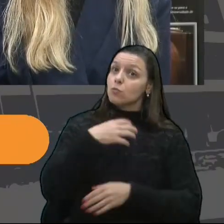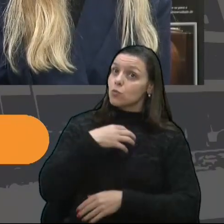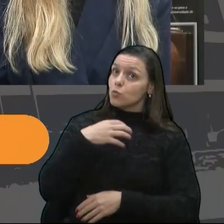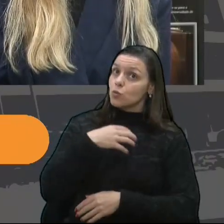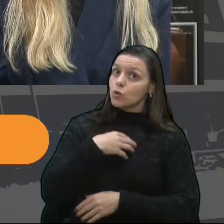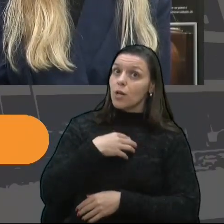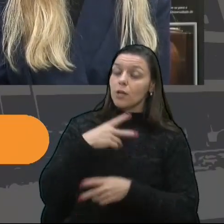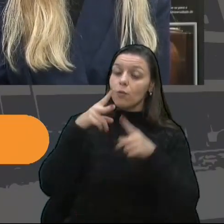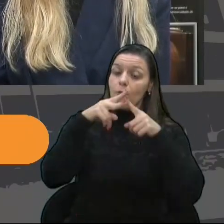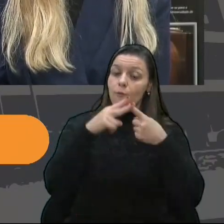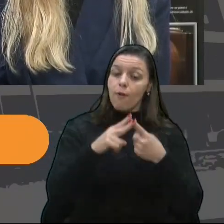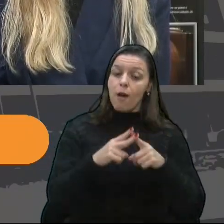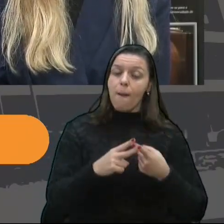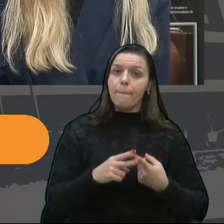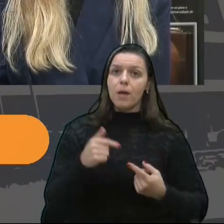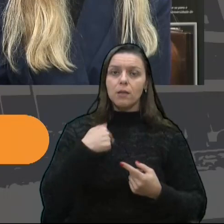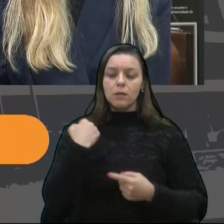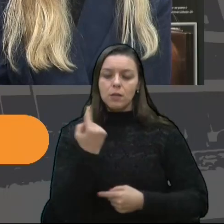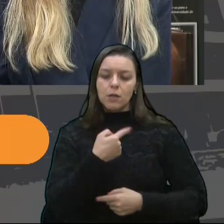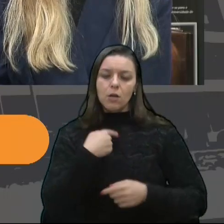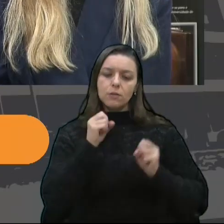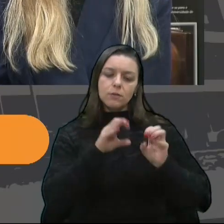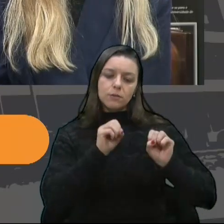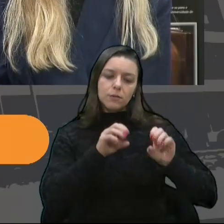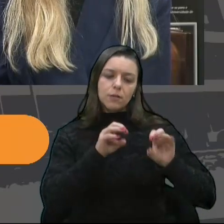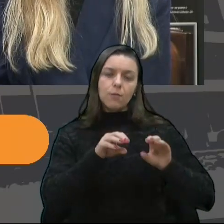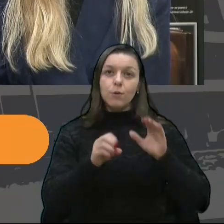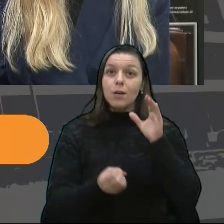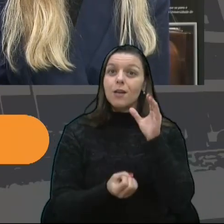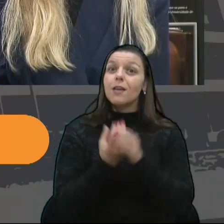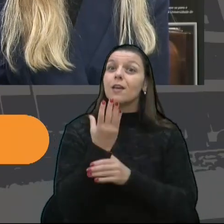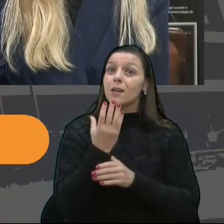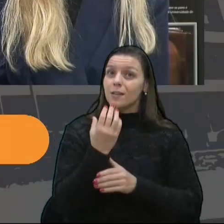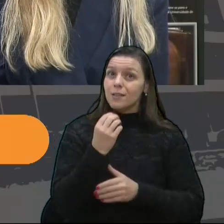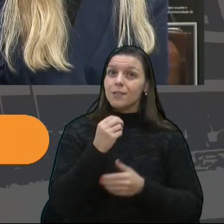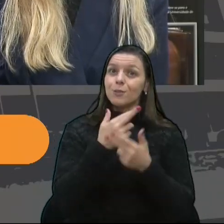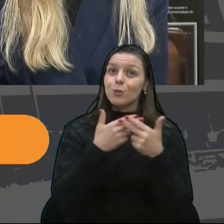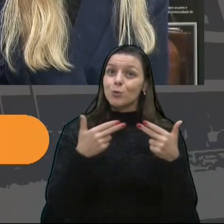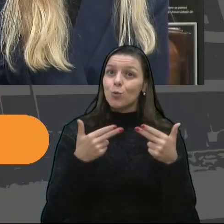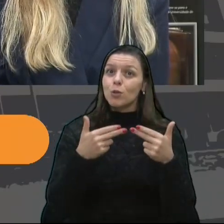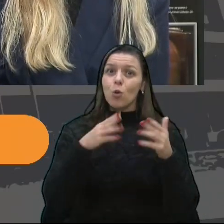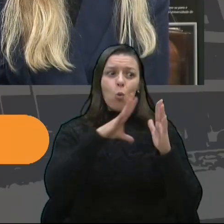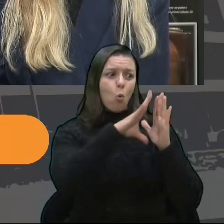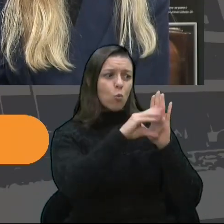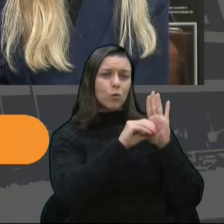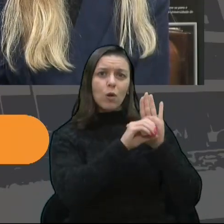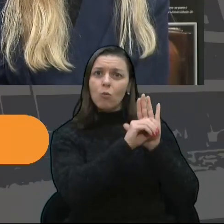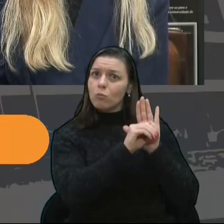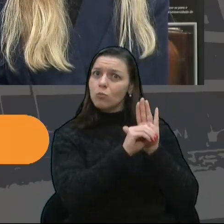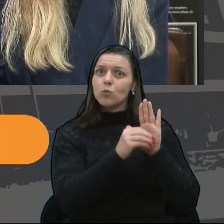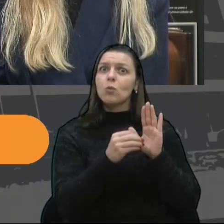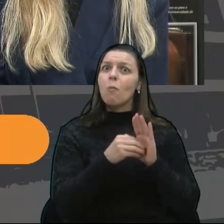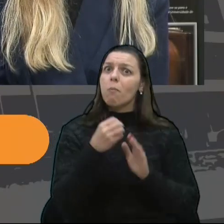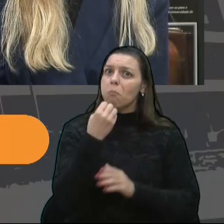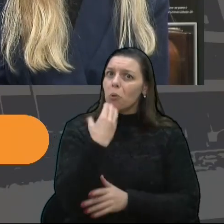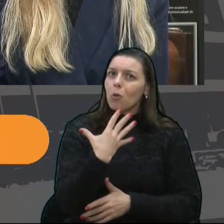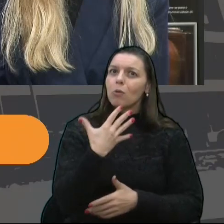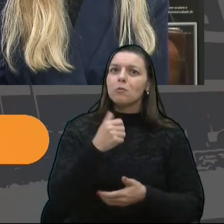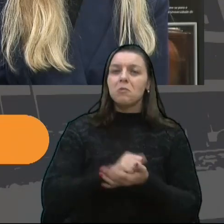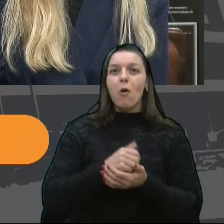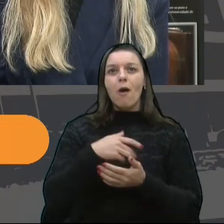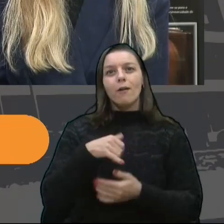as ferramentas que a gente ensinou, eles estavam lá criando e o conteúdo estava muito bonito, entendeu? Então eu fiquei